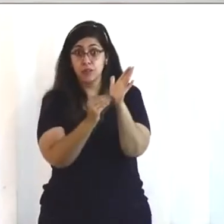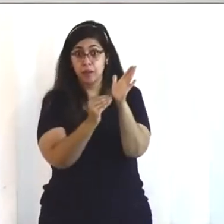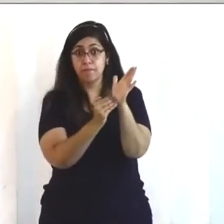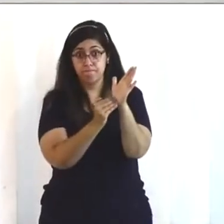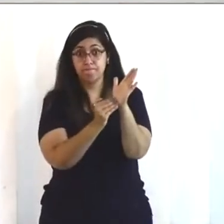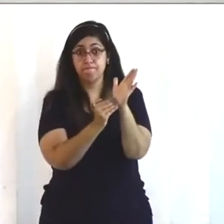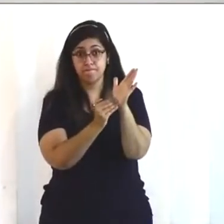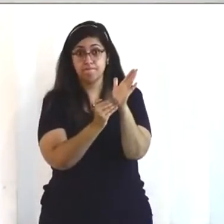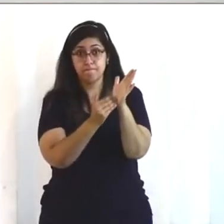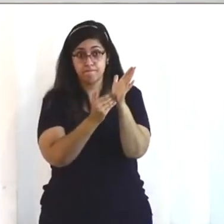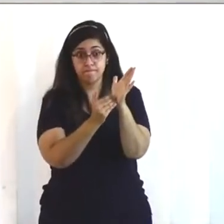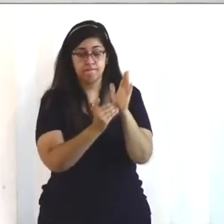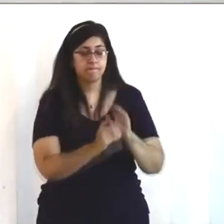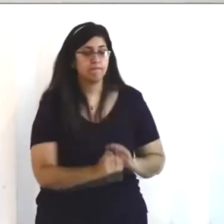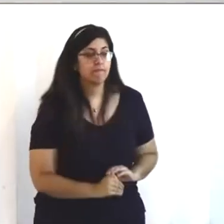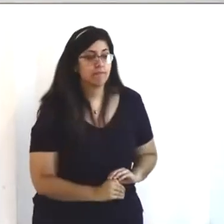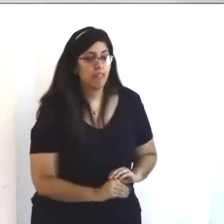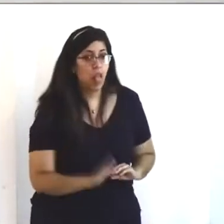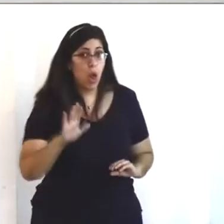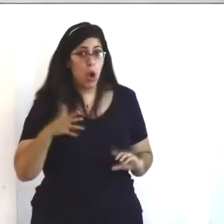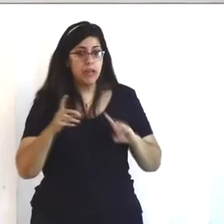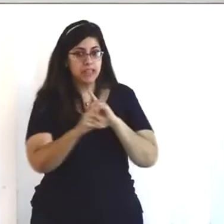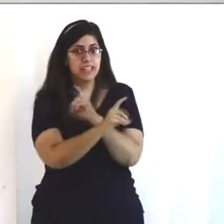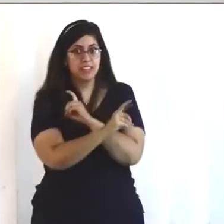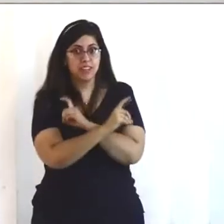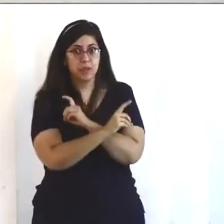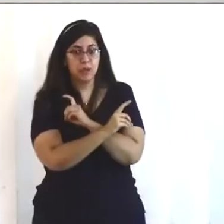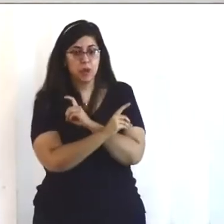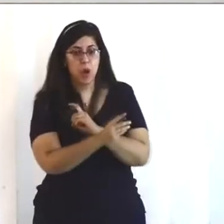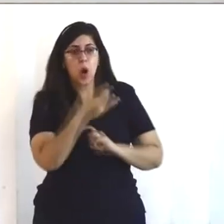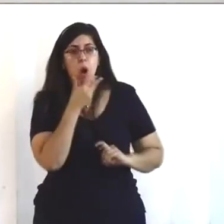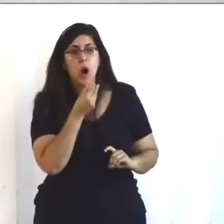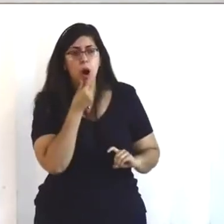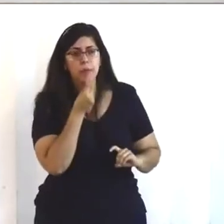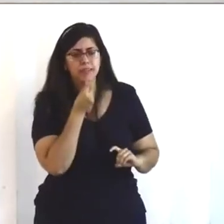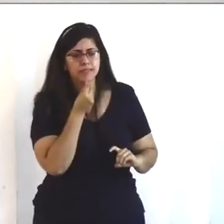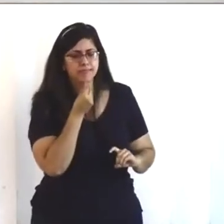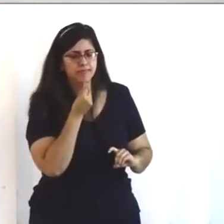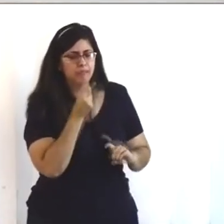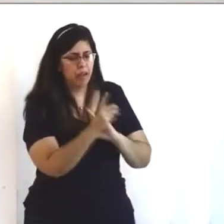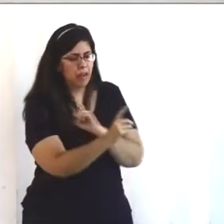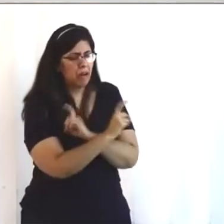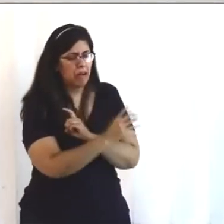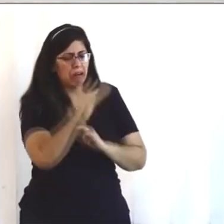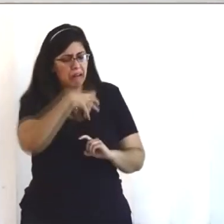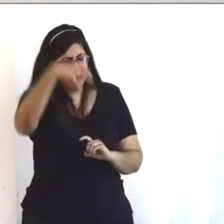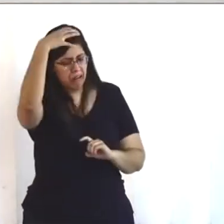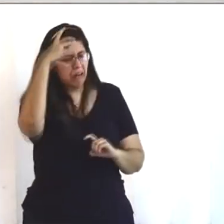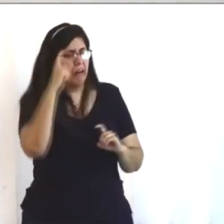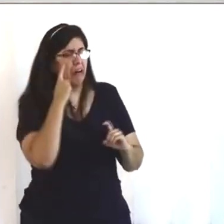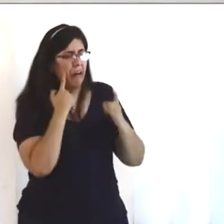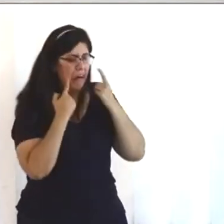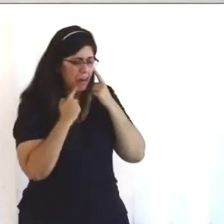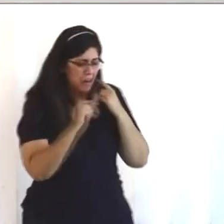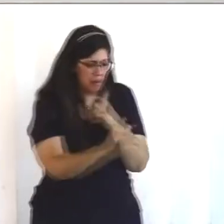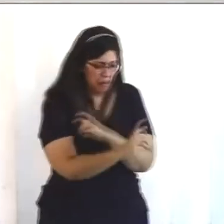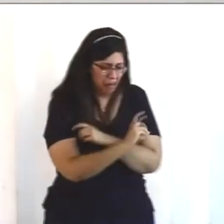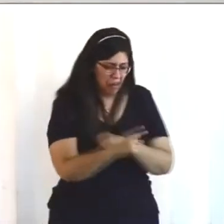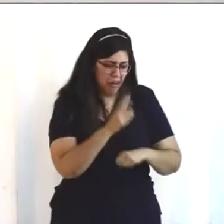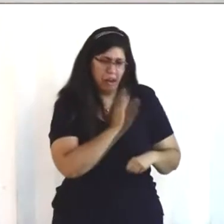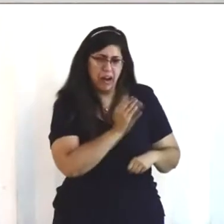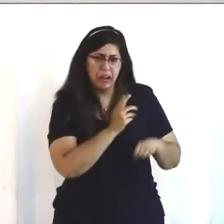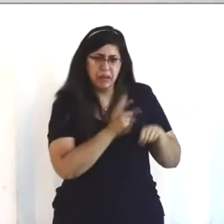veementemente. Nós temos um exemplo no Antigo Testamento, é o exemplo de Faraó. Faraó foi orientado por Moisés. Deus